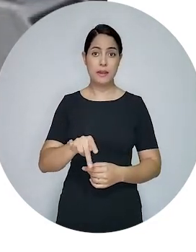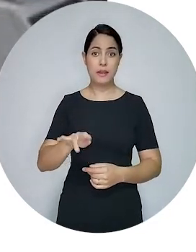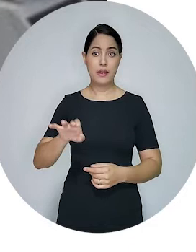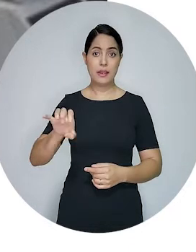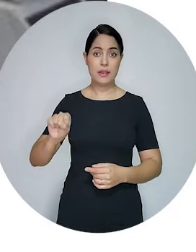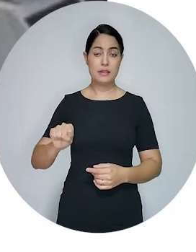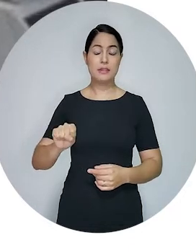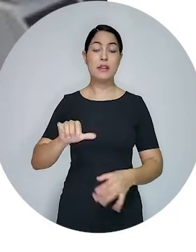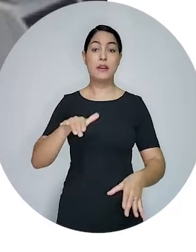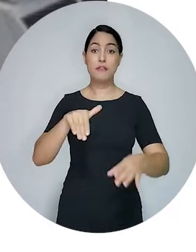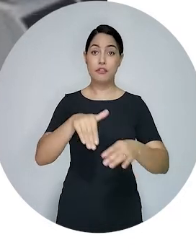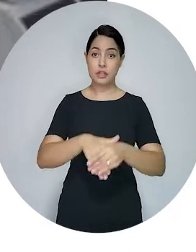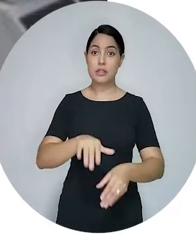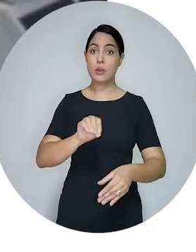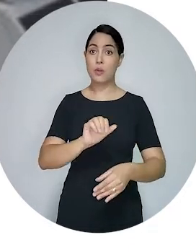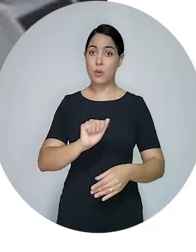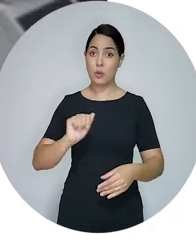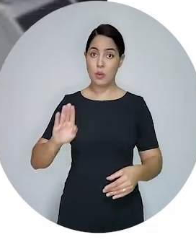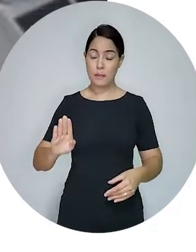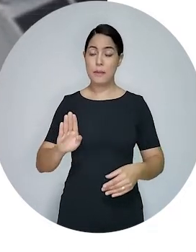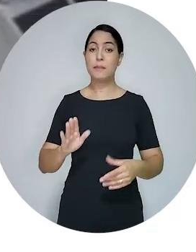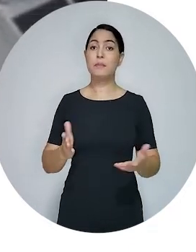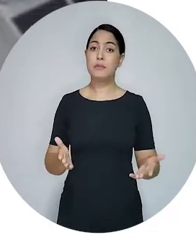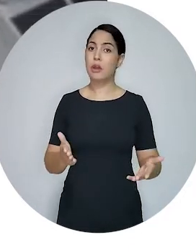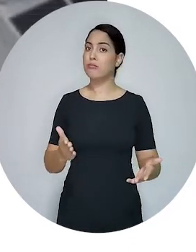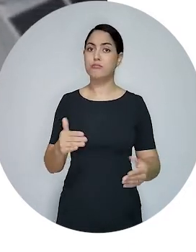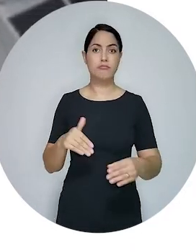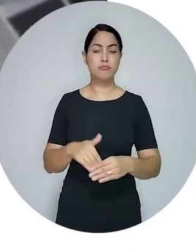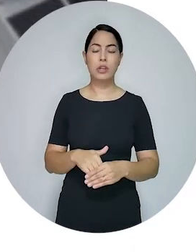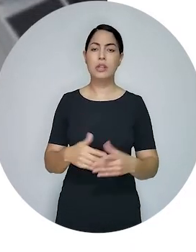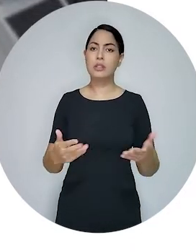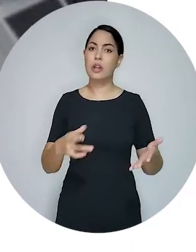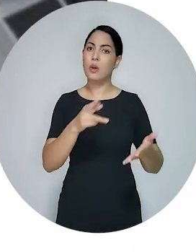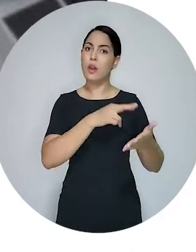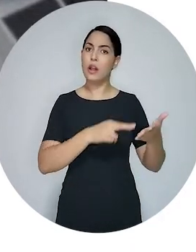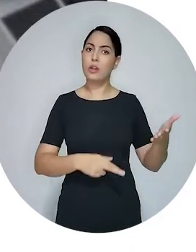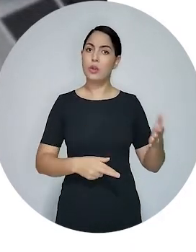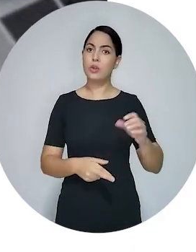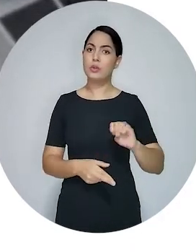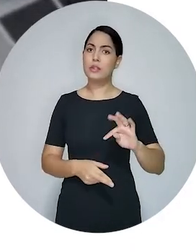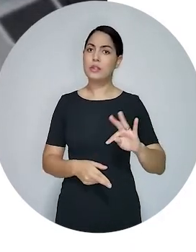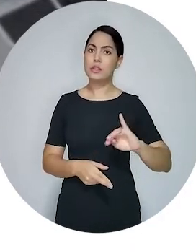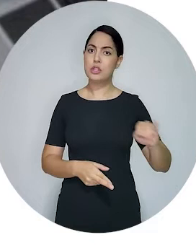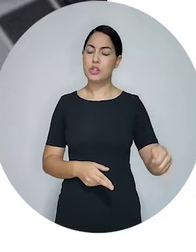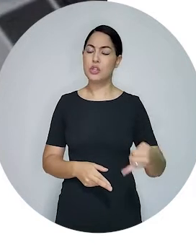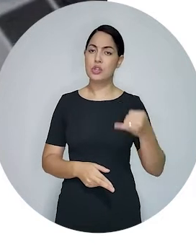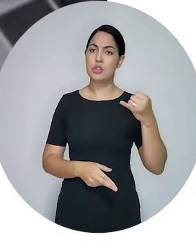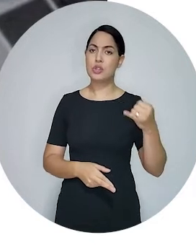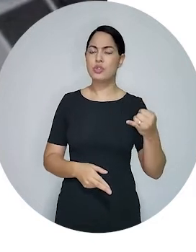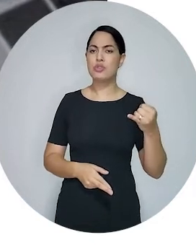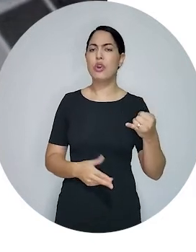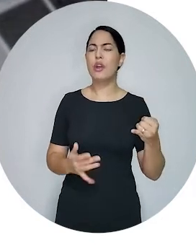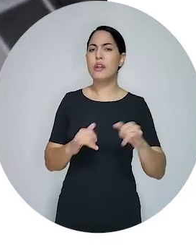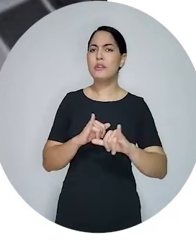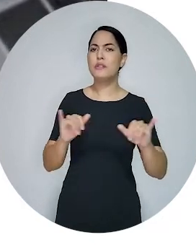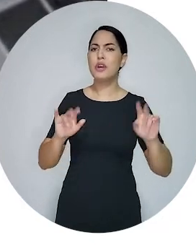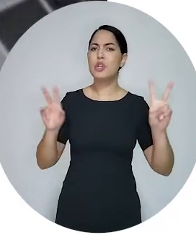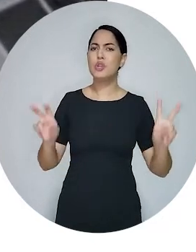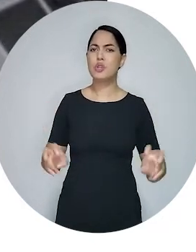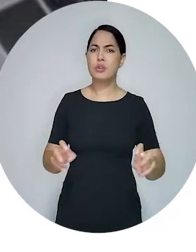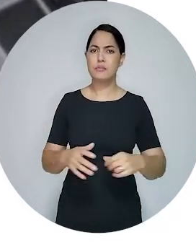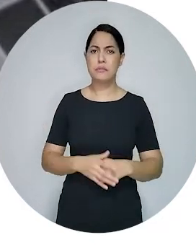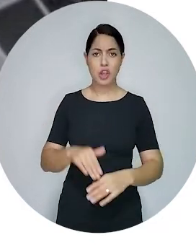de inadimplentes nas eleições da Ordem dos Advogados do Brasil. Para o relator, presidente do STJ, Humberto